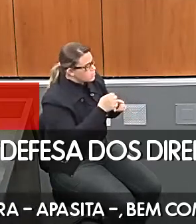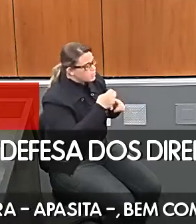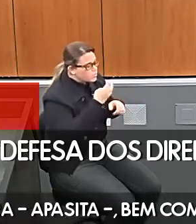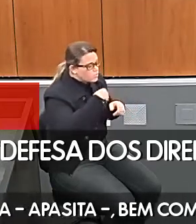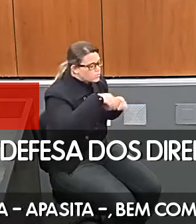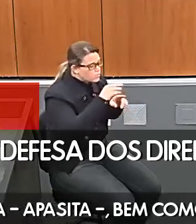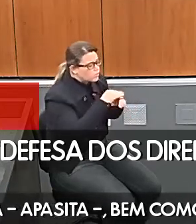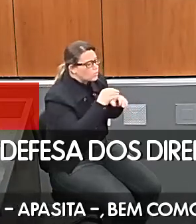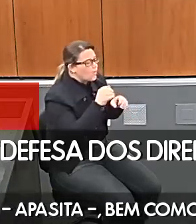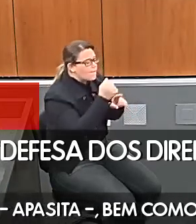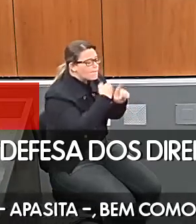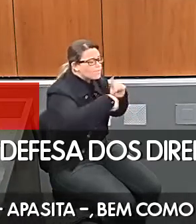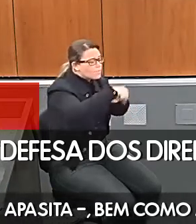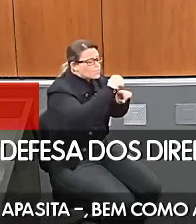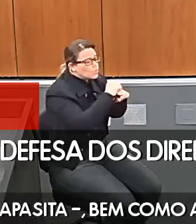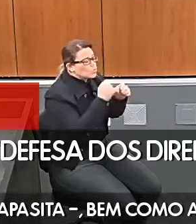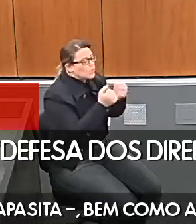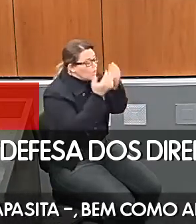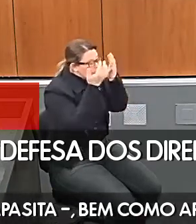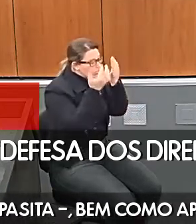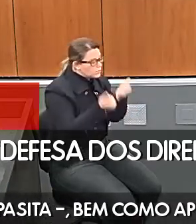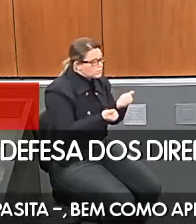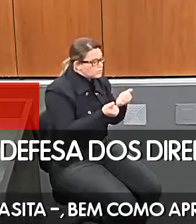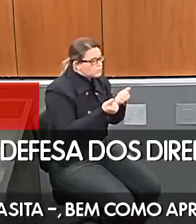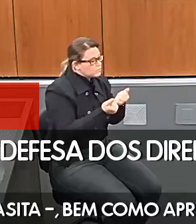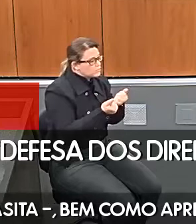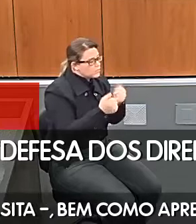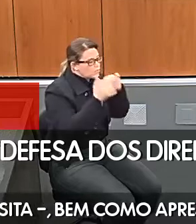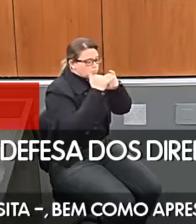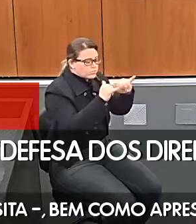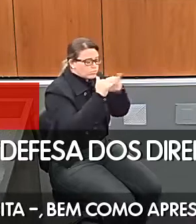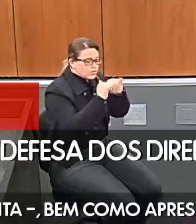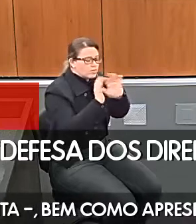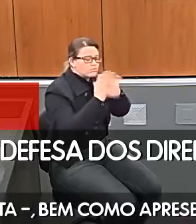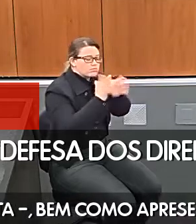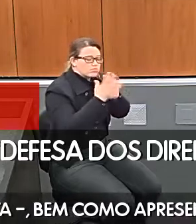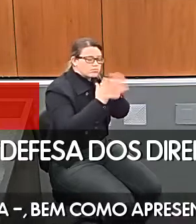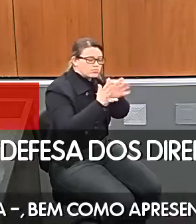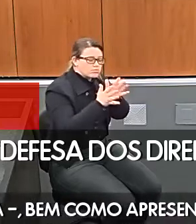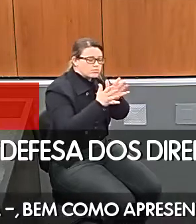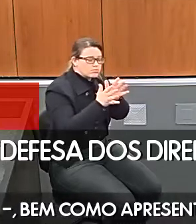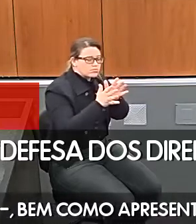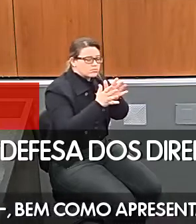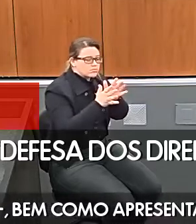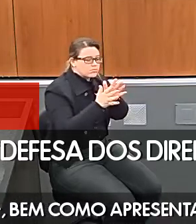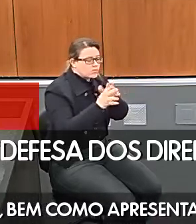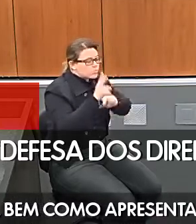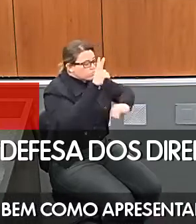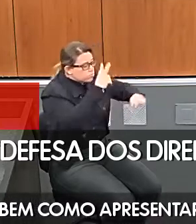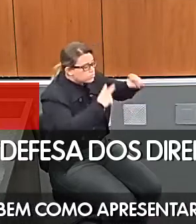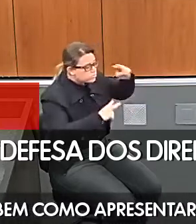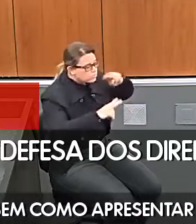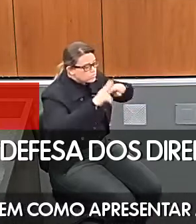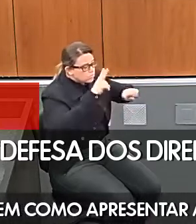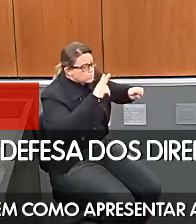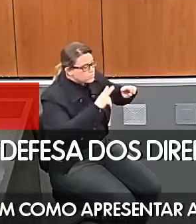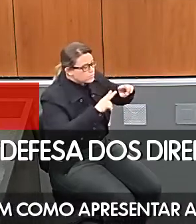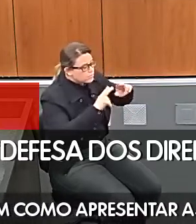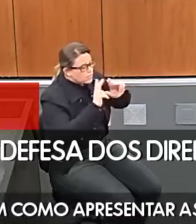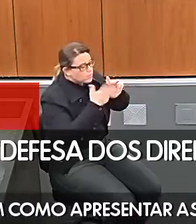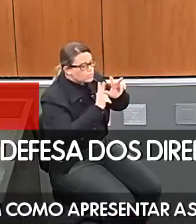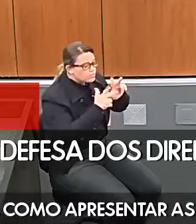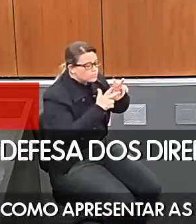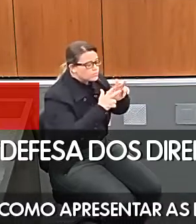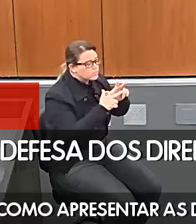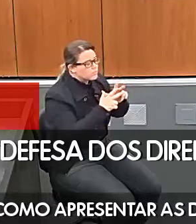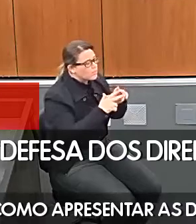Contas assegurarão o uso e a difusão da Libras nas produções audiovisuais realizadas por seus